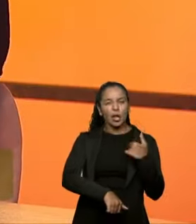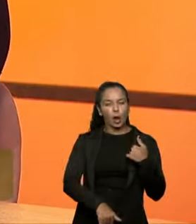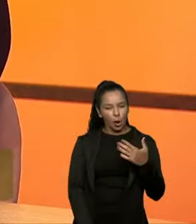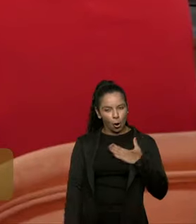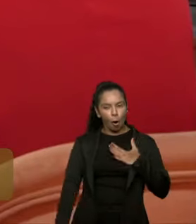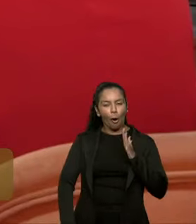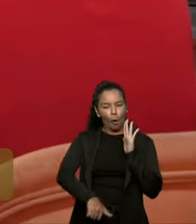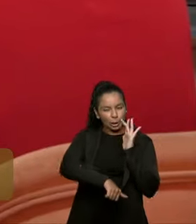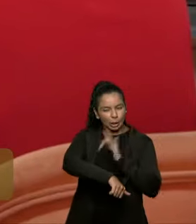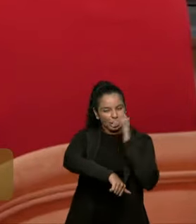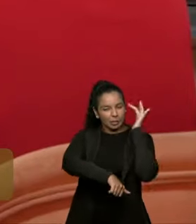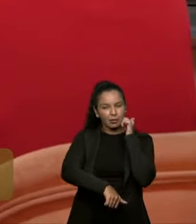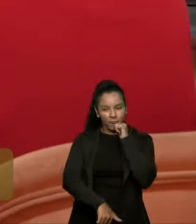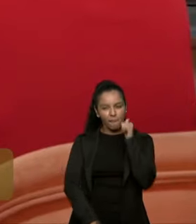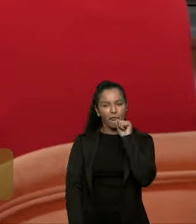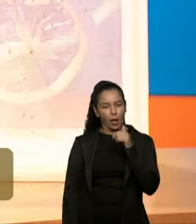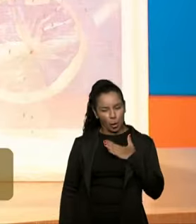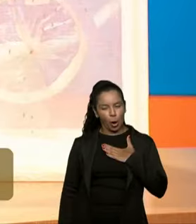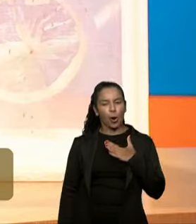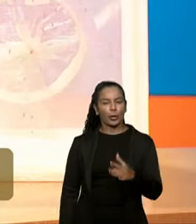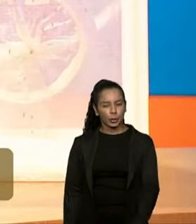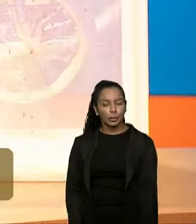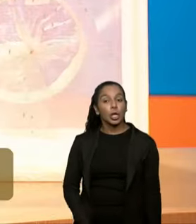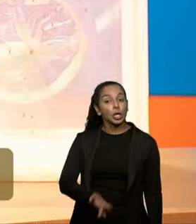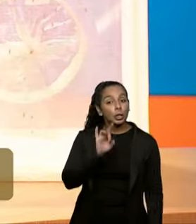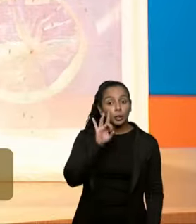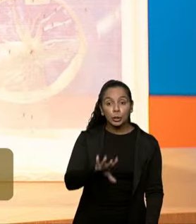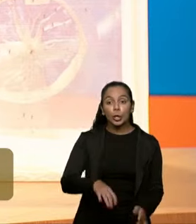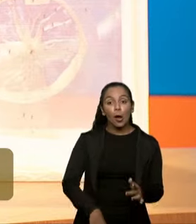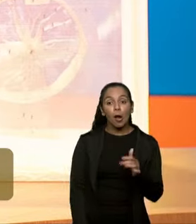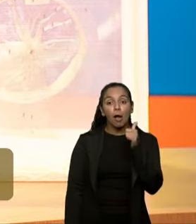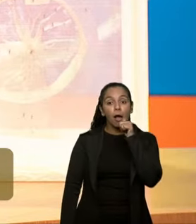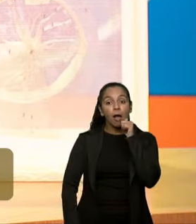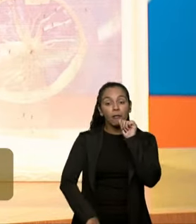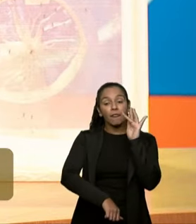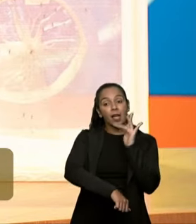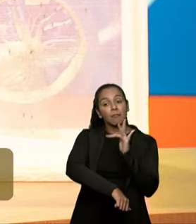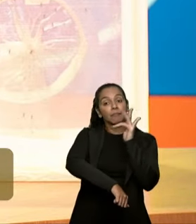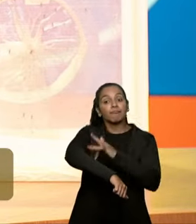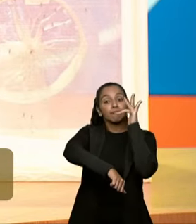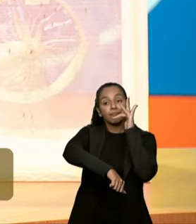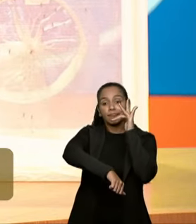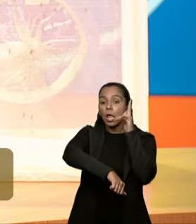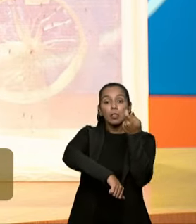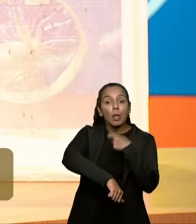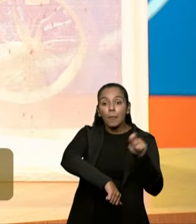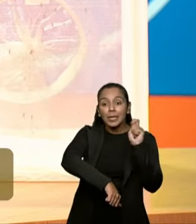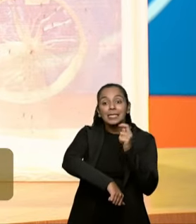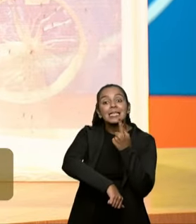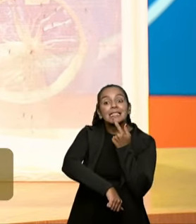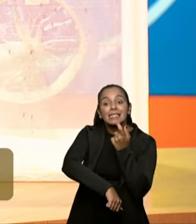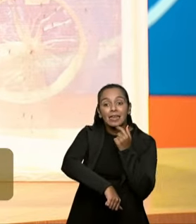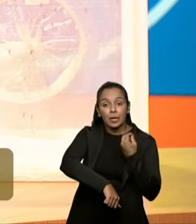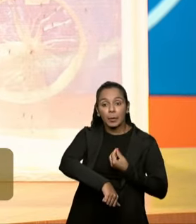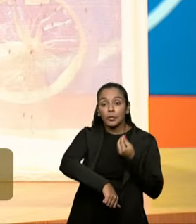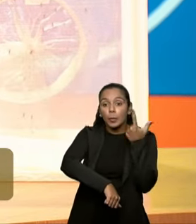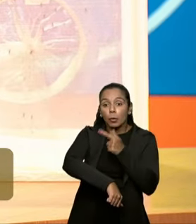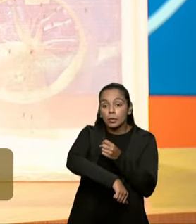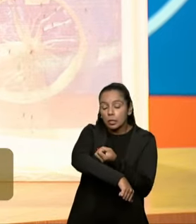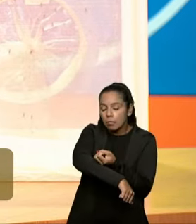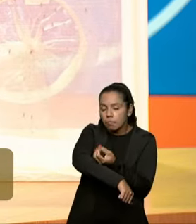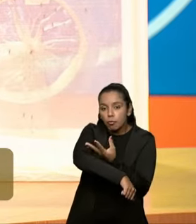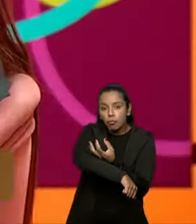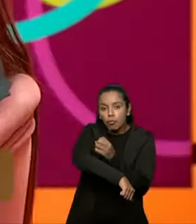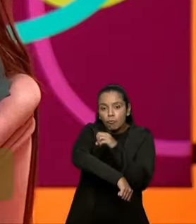fêmea toma sangue. Nos e ela não é precisa de para sangue para viver. Ela só precisa de sangue para botar ovo. E